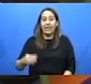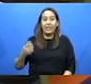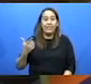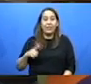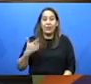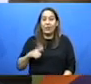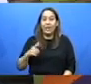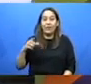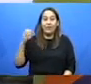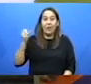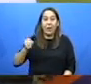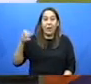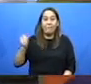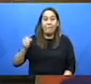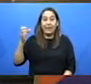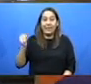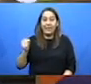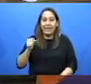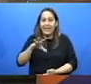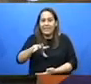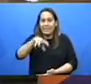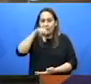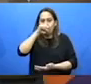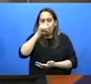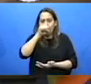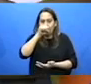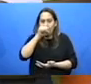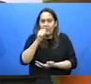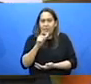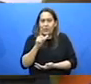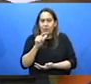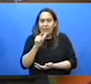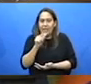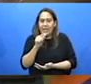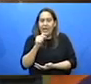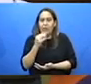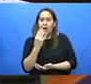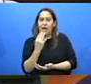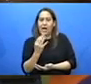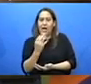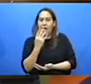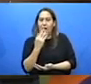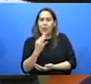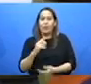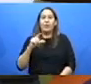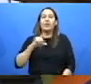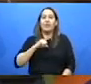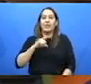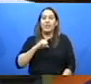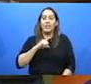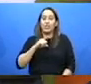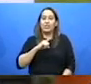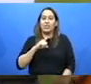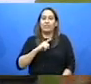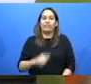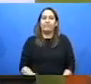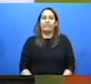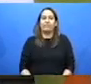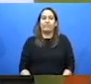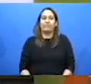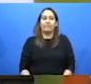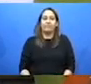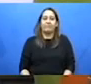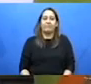branquinhas? Acho que não, né? Elas acabaram absorvendo a cor do corante que foi